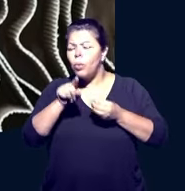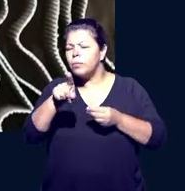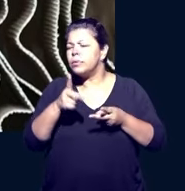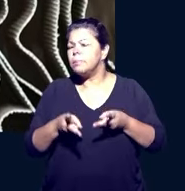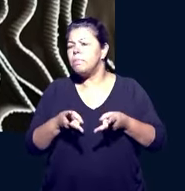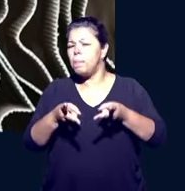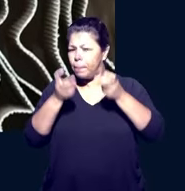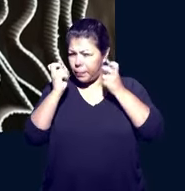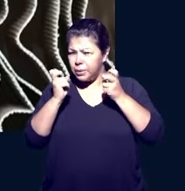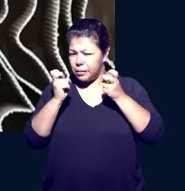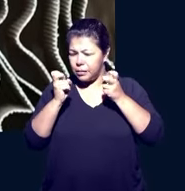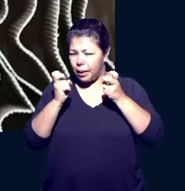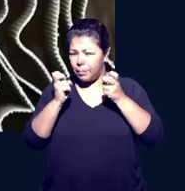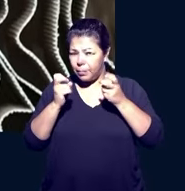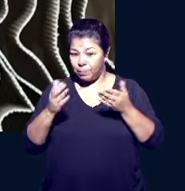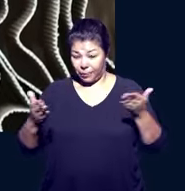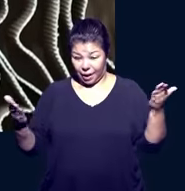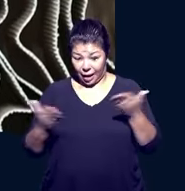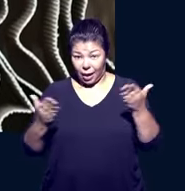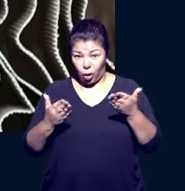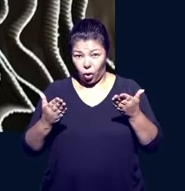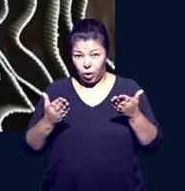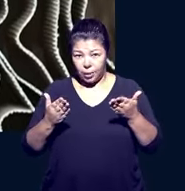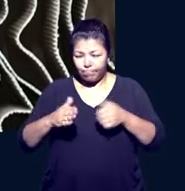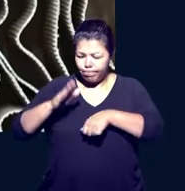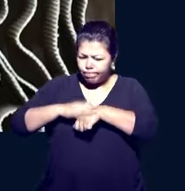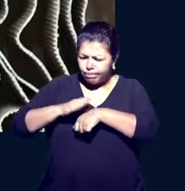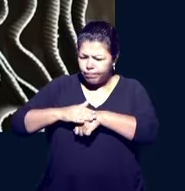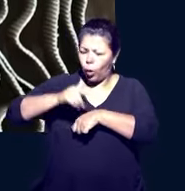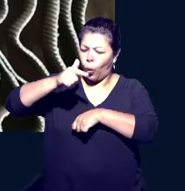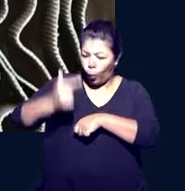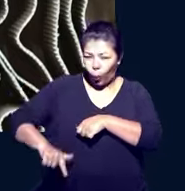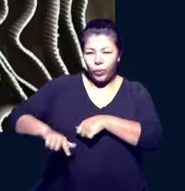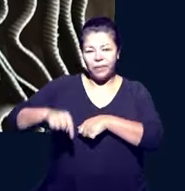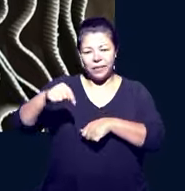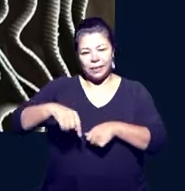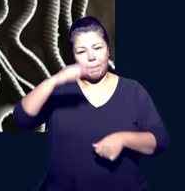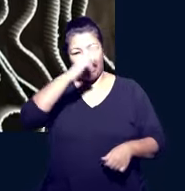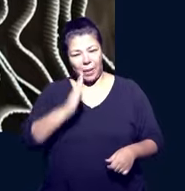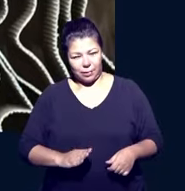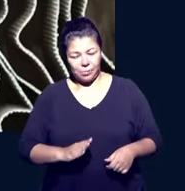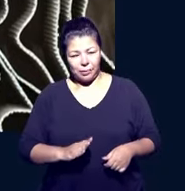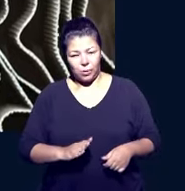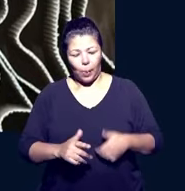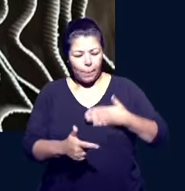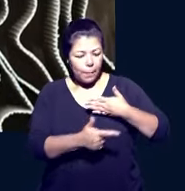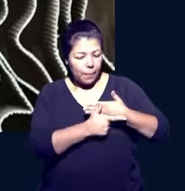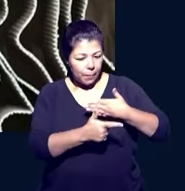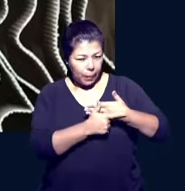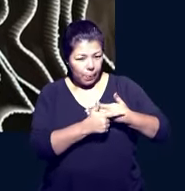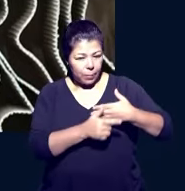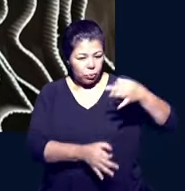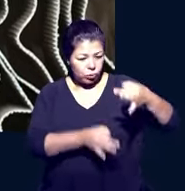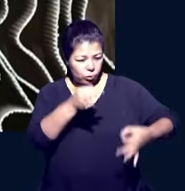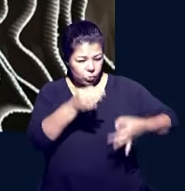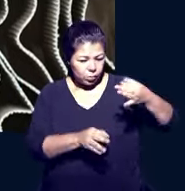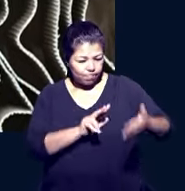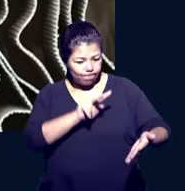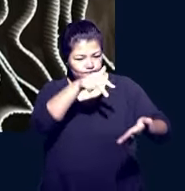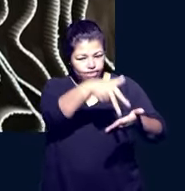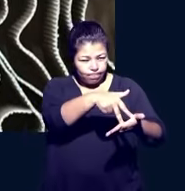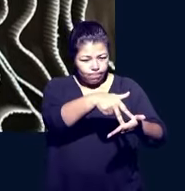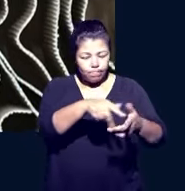essa reconfiguração institucional no Brasil o papel do Judiciário protagonista O